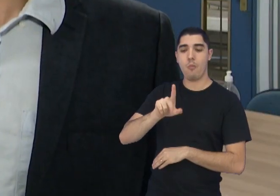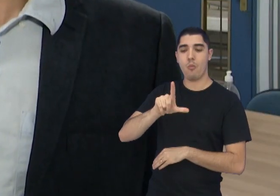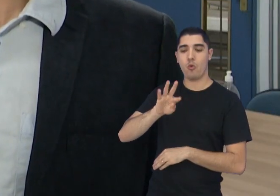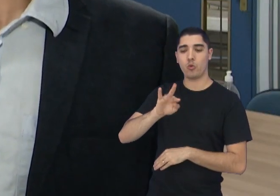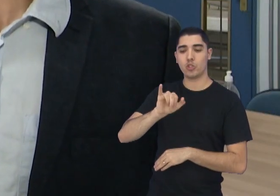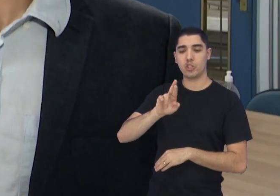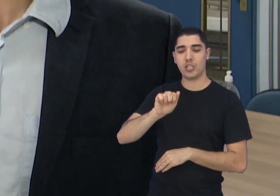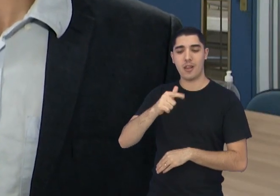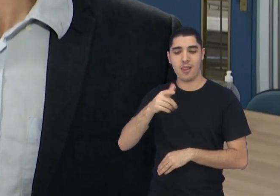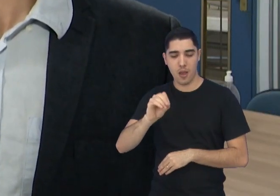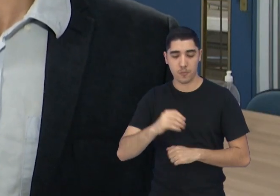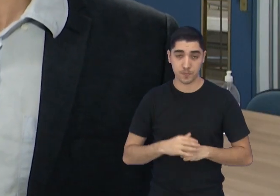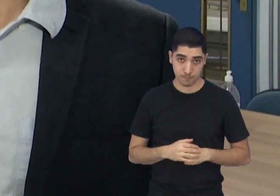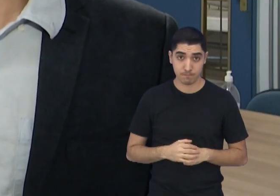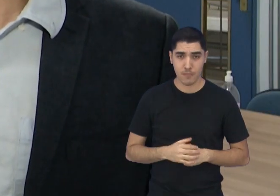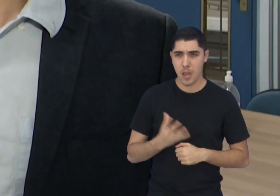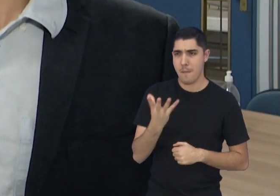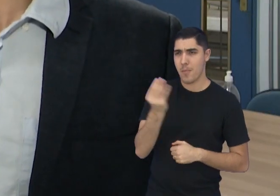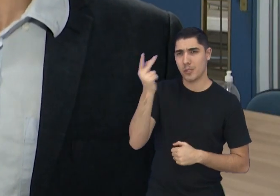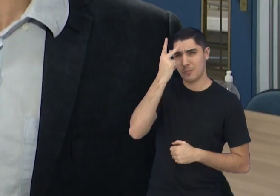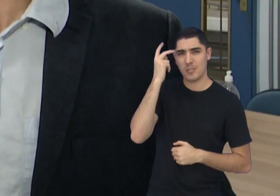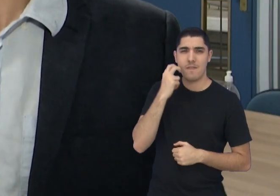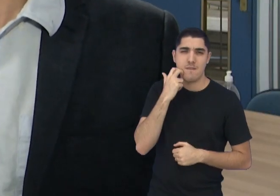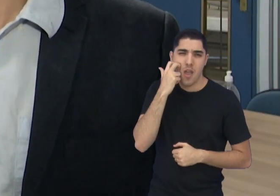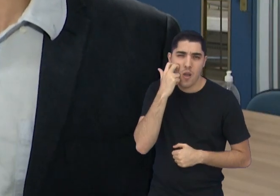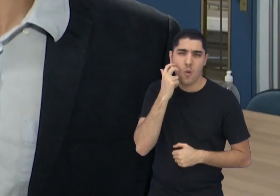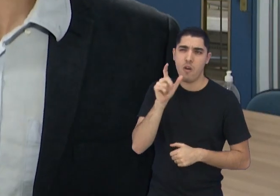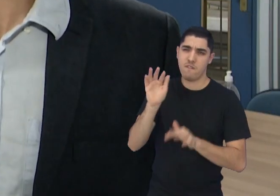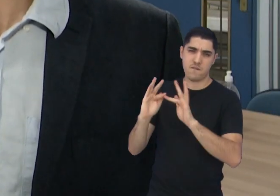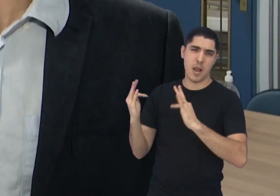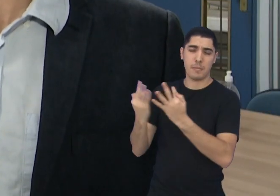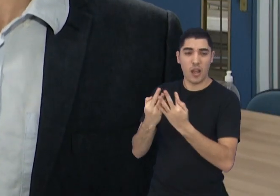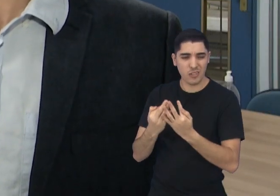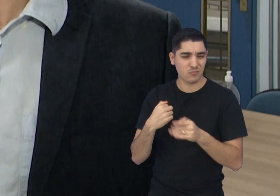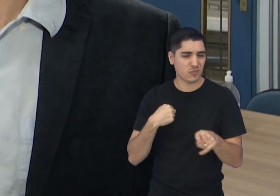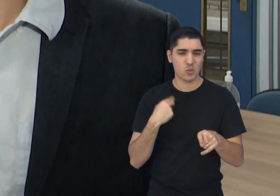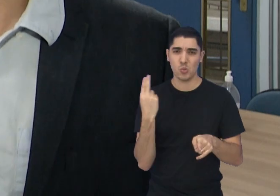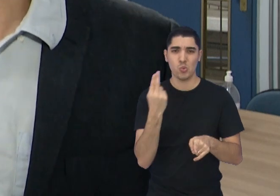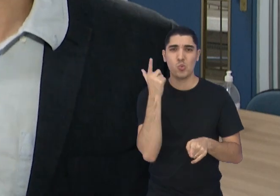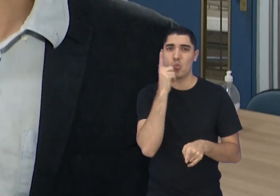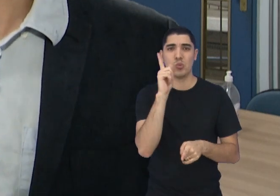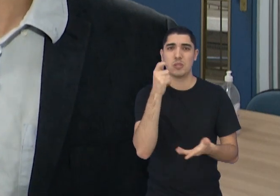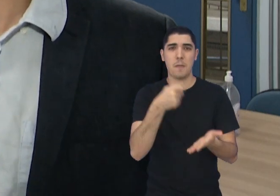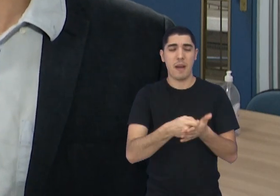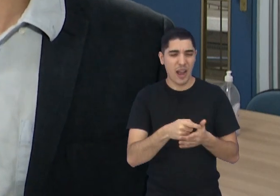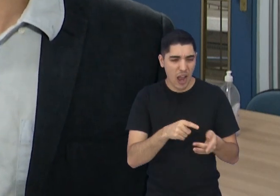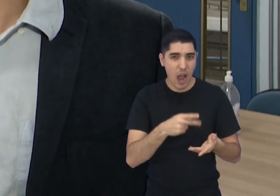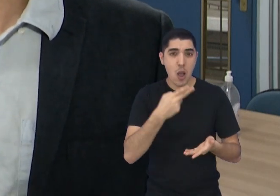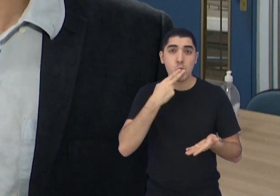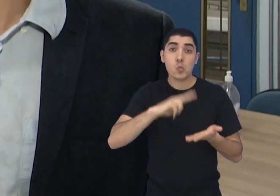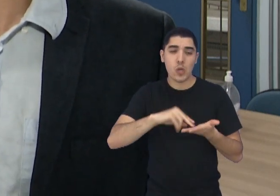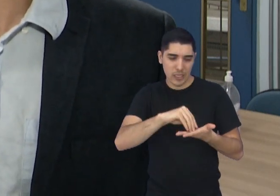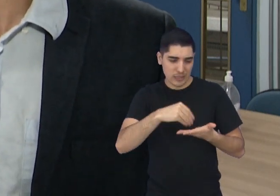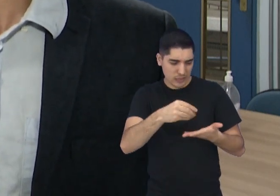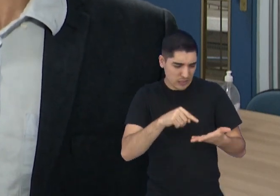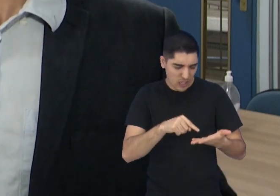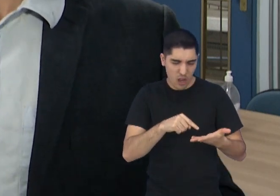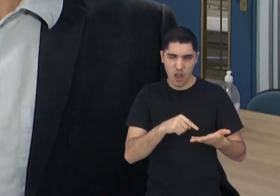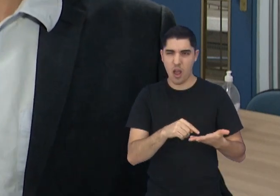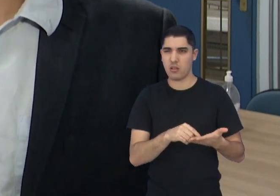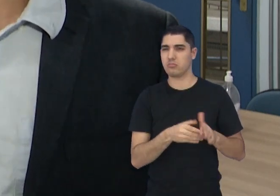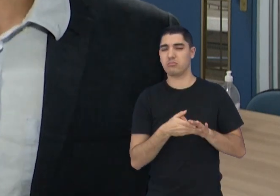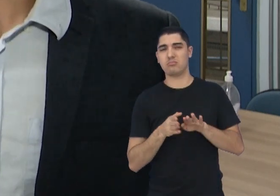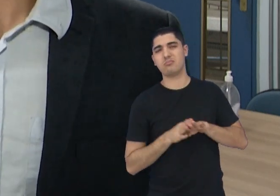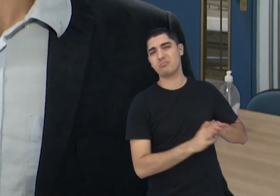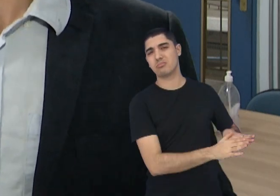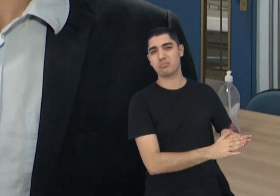pessoas, inclusive, muitas famílias têm vergonha até de, assim, eu não consigo pagar isso aqui, não consegue nem abrir, às vezes, a carta que chega com a cobrança de dívida, né?